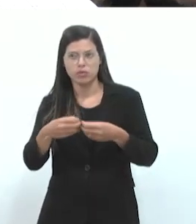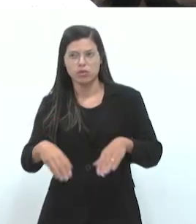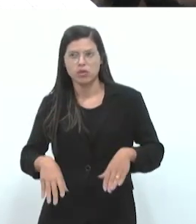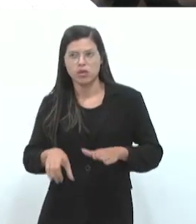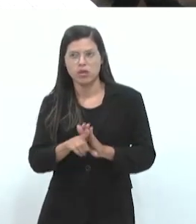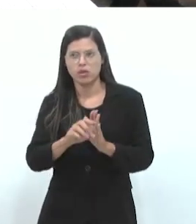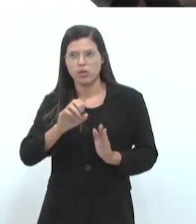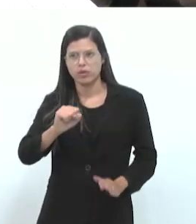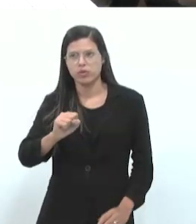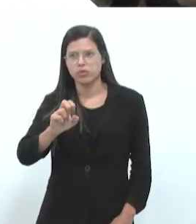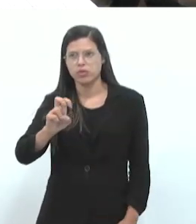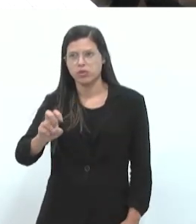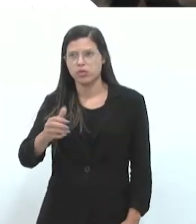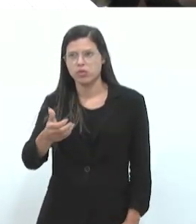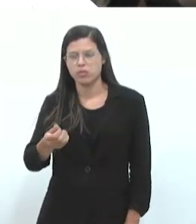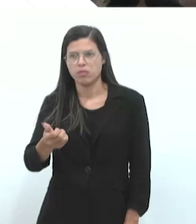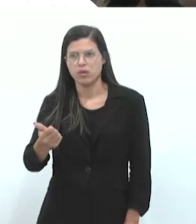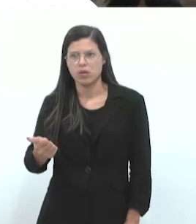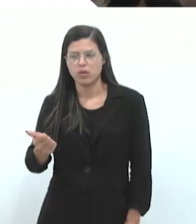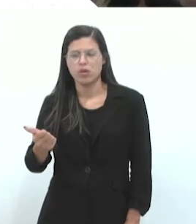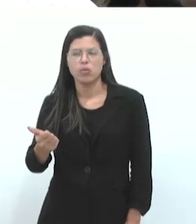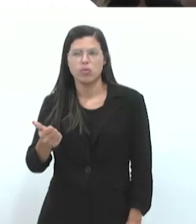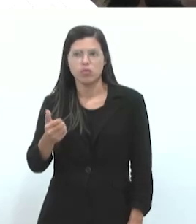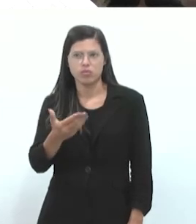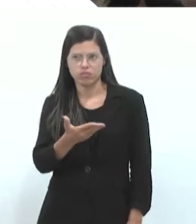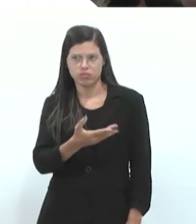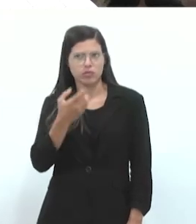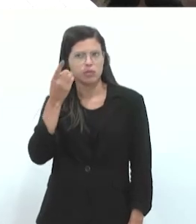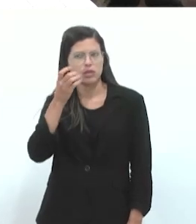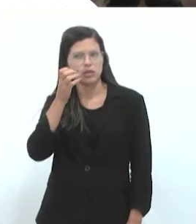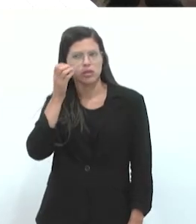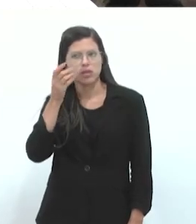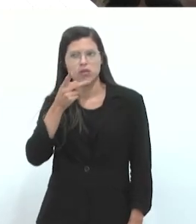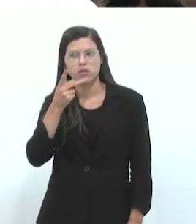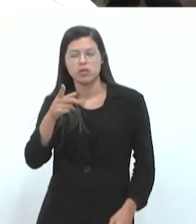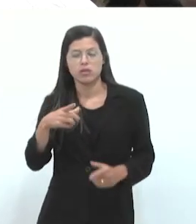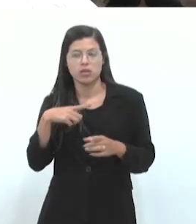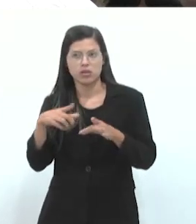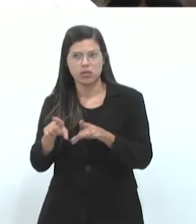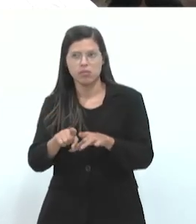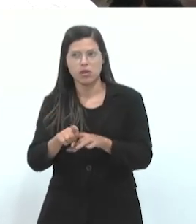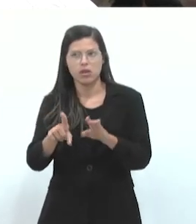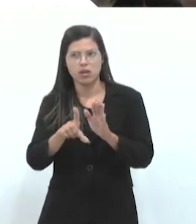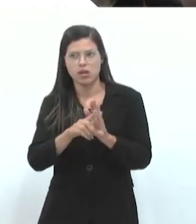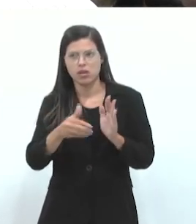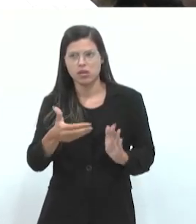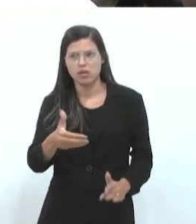Lei 8561 de 2019, apontada pela deputada Célia Jordão, e também tem a Lei